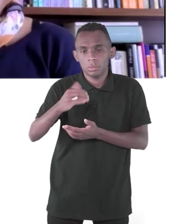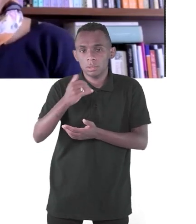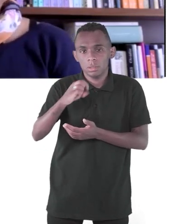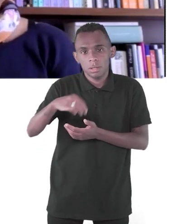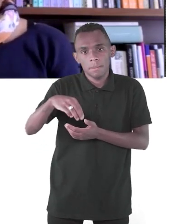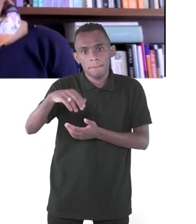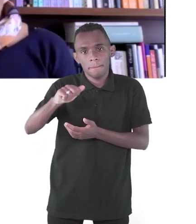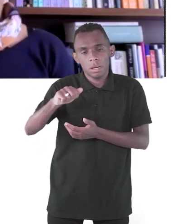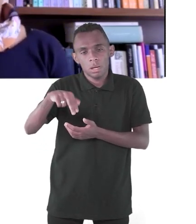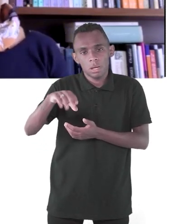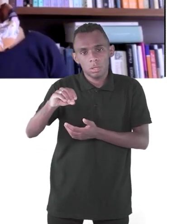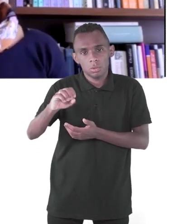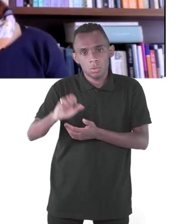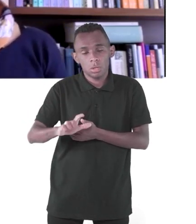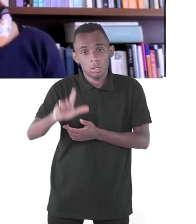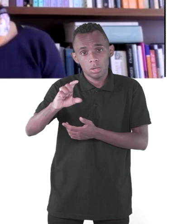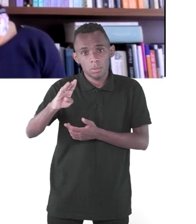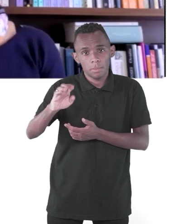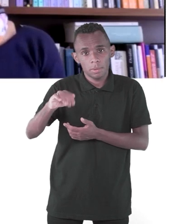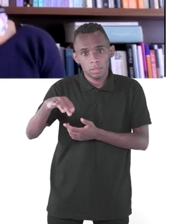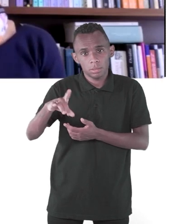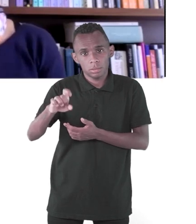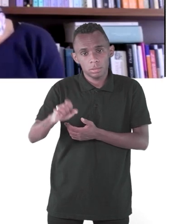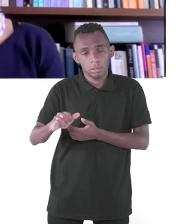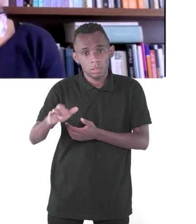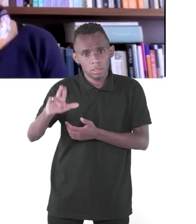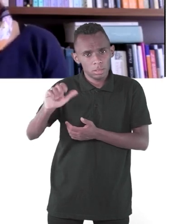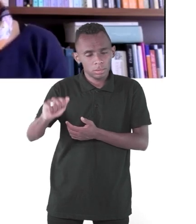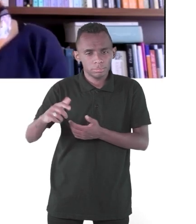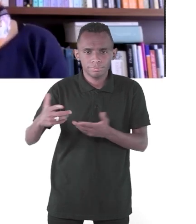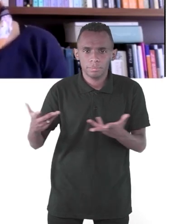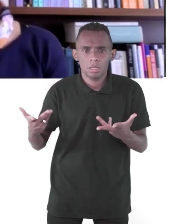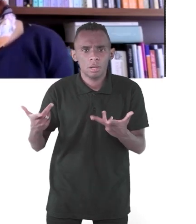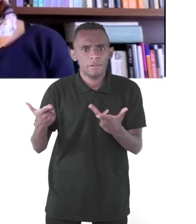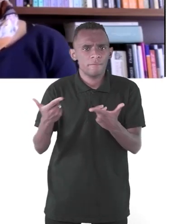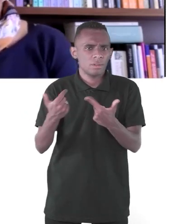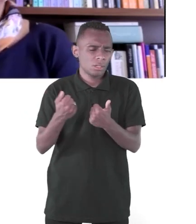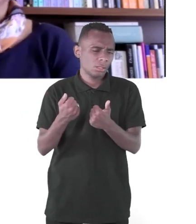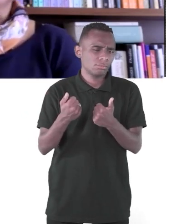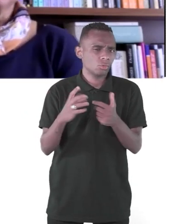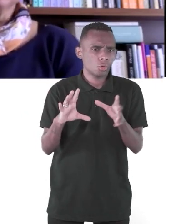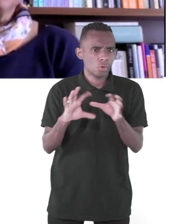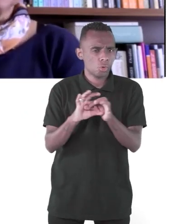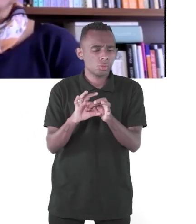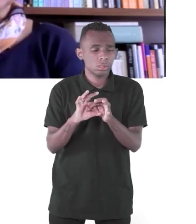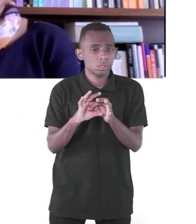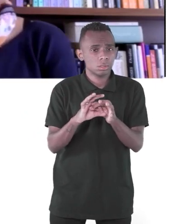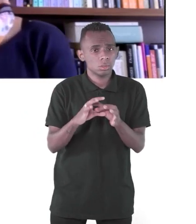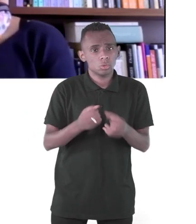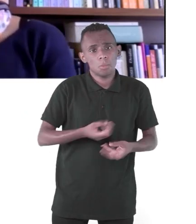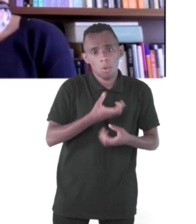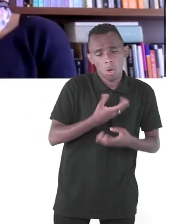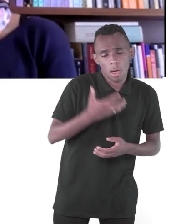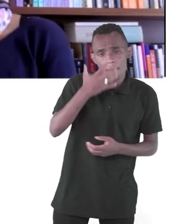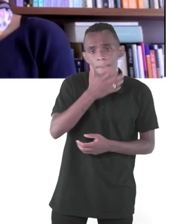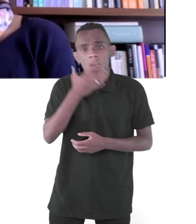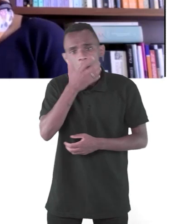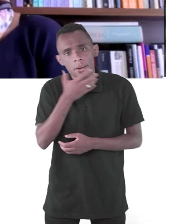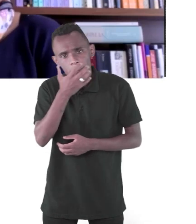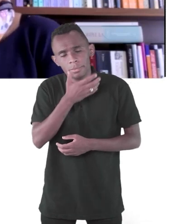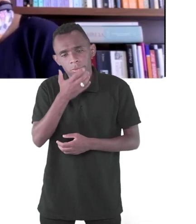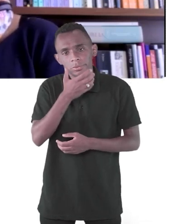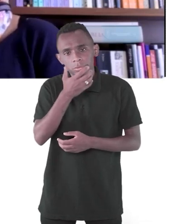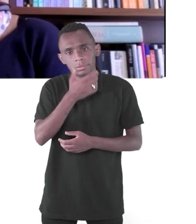né? Tem os madrigais do Manuel Bandeira, que são maravilhosos, musicados por Villa-Lobos, imagina. É